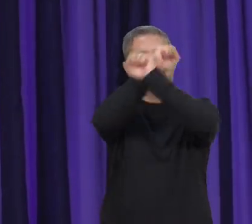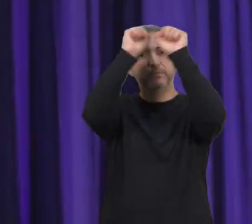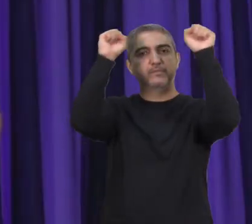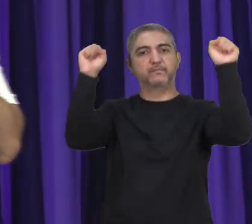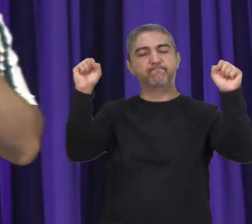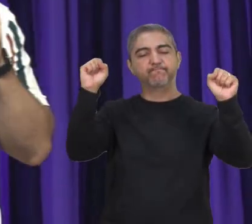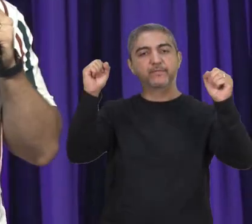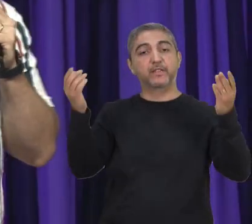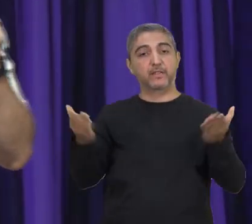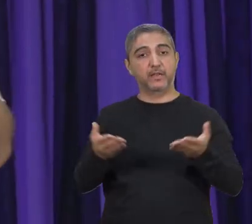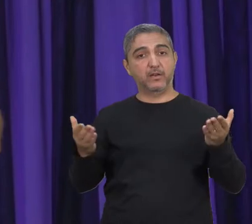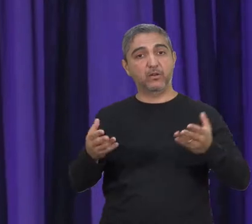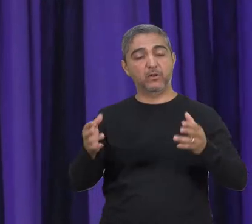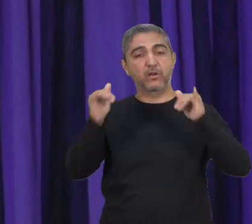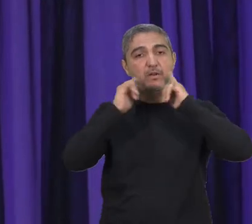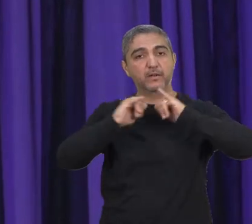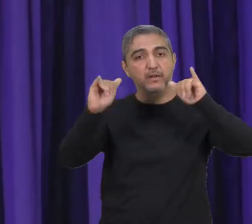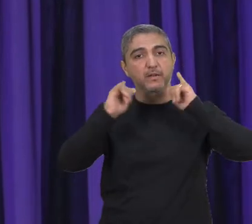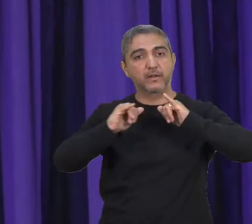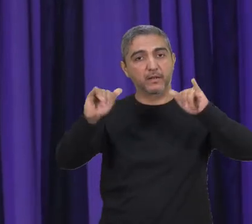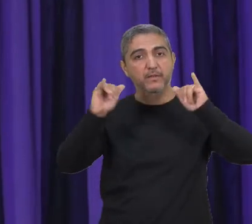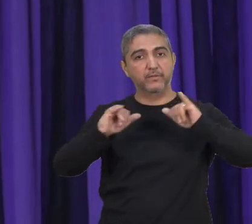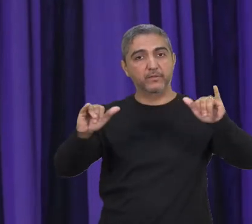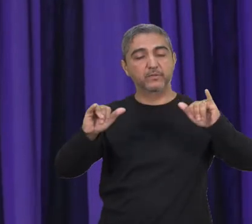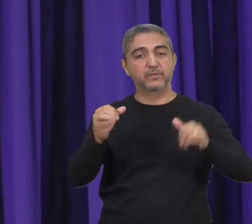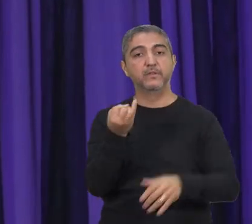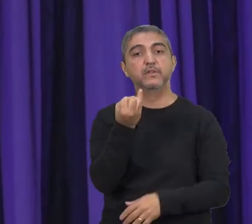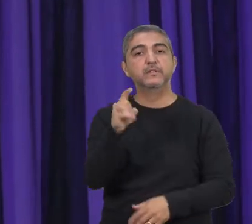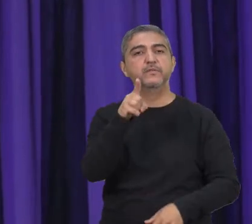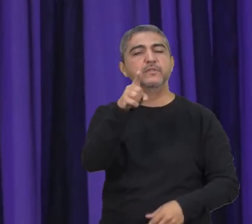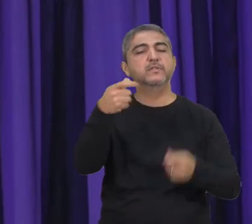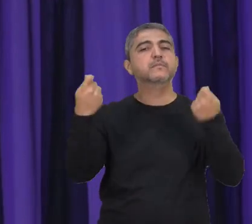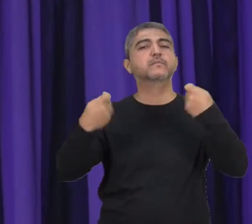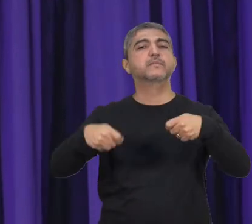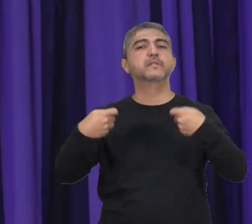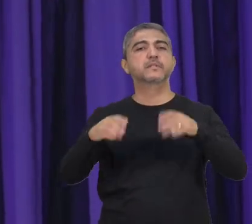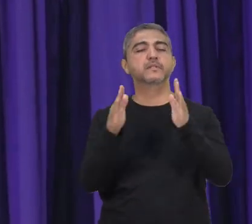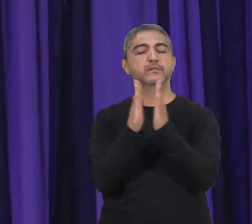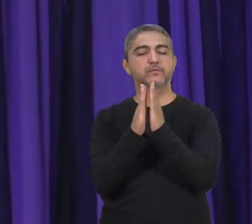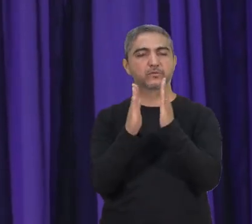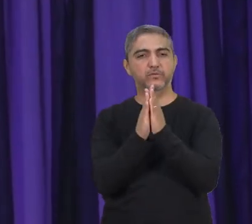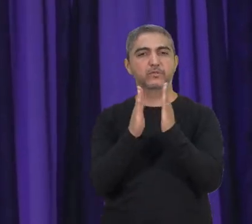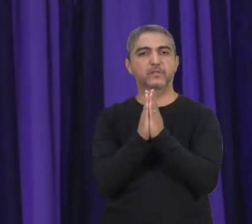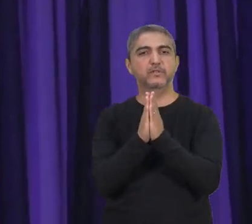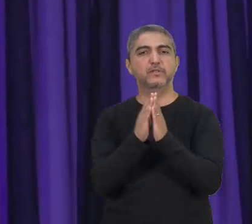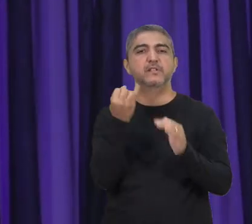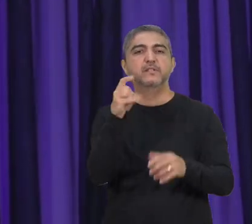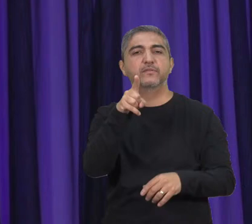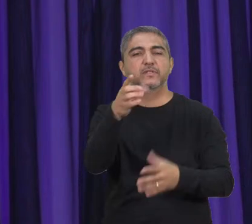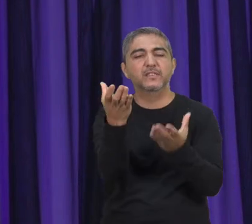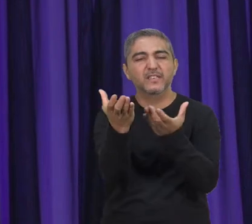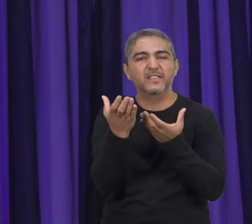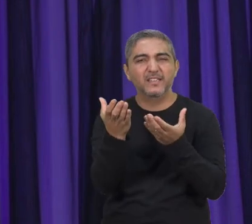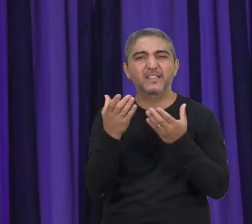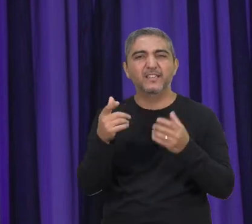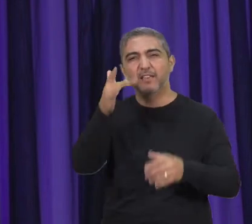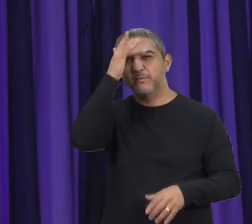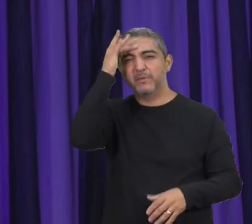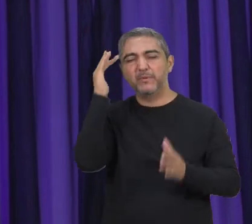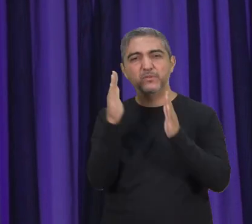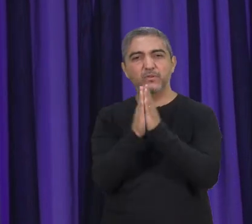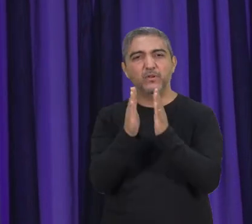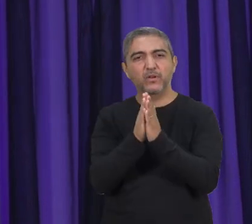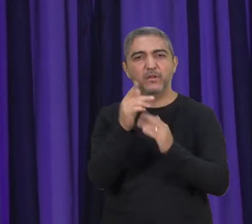primeiro deles é que se você precisa de oração, você deseja que alguém ore por você, você está passando por alguma luta,